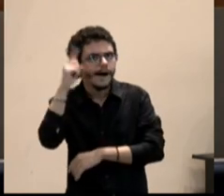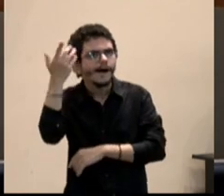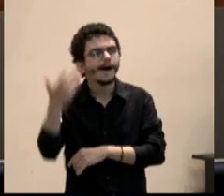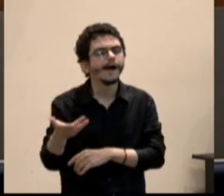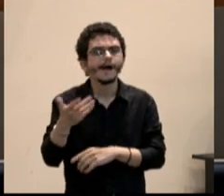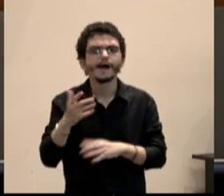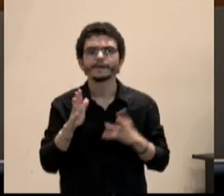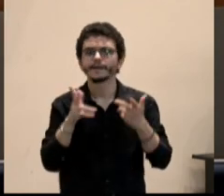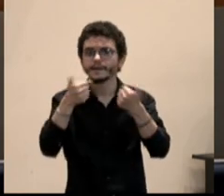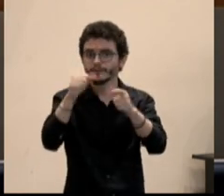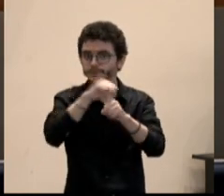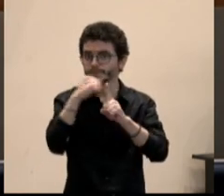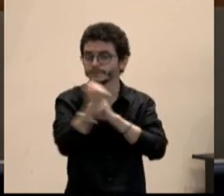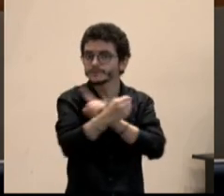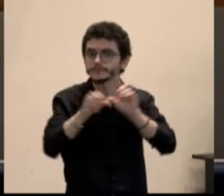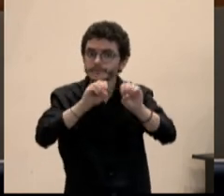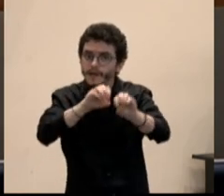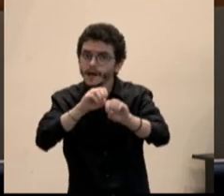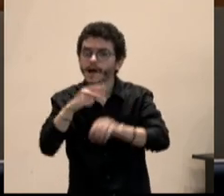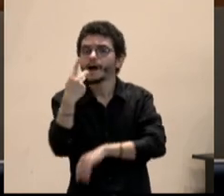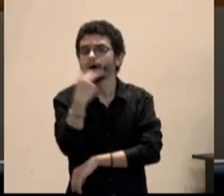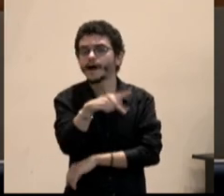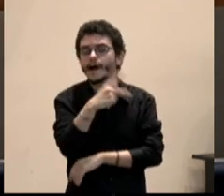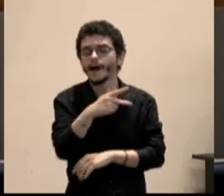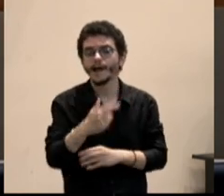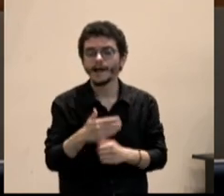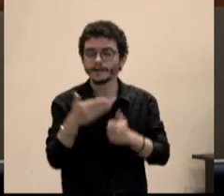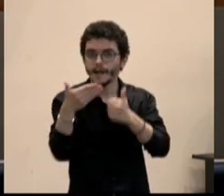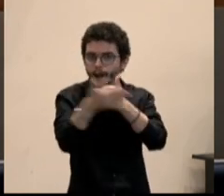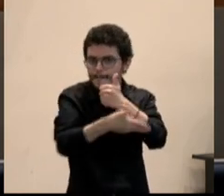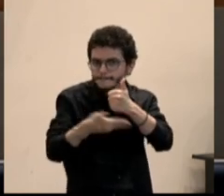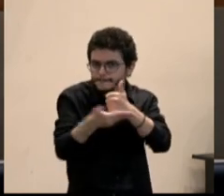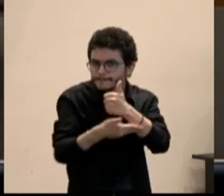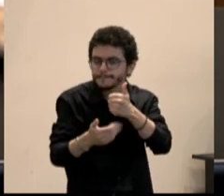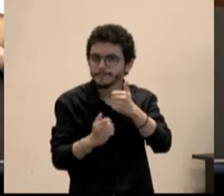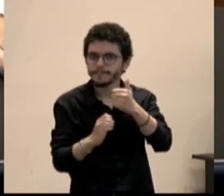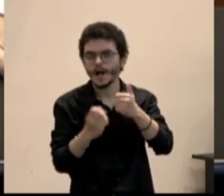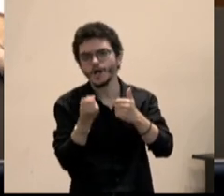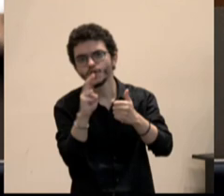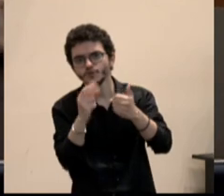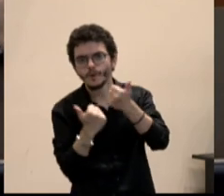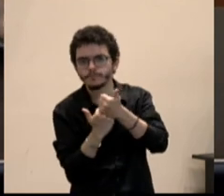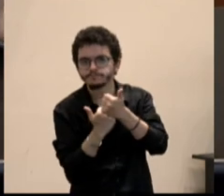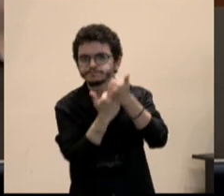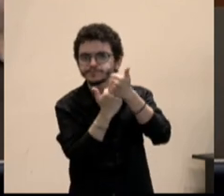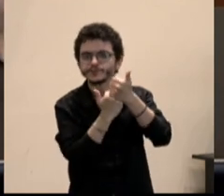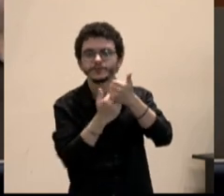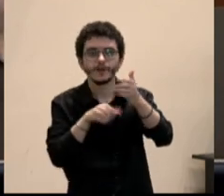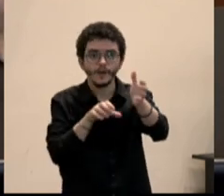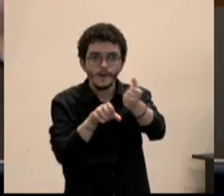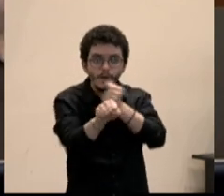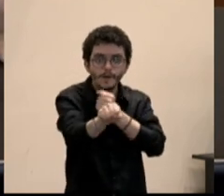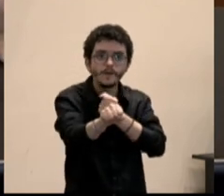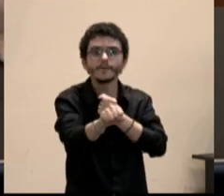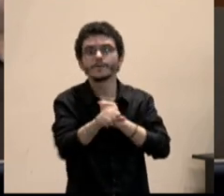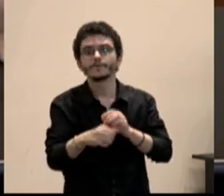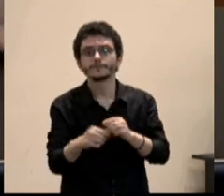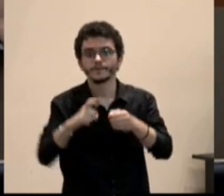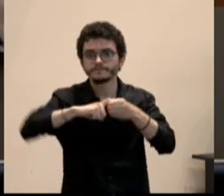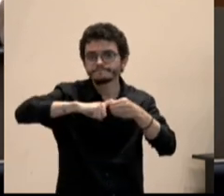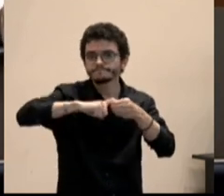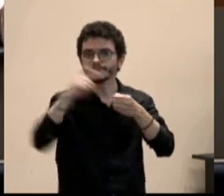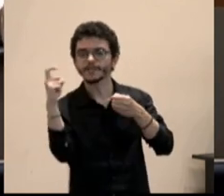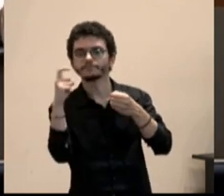qualidade social da educação, ela se fundamenta ou se assenta numa formação emancipatória.